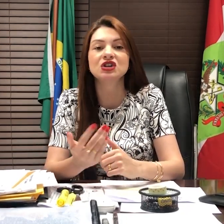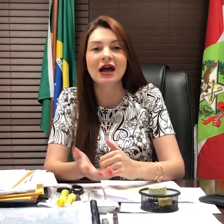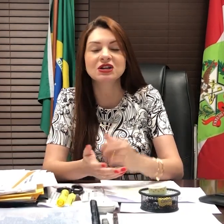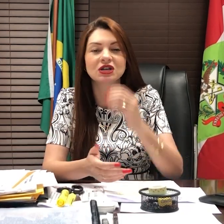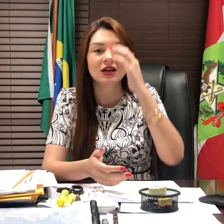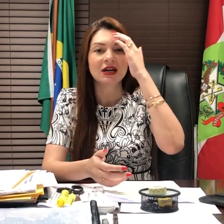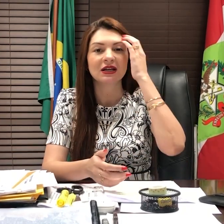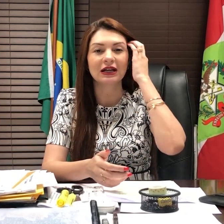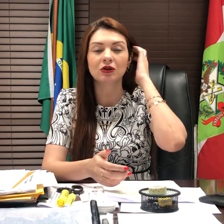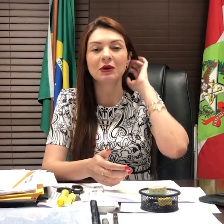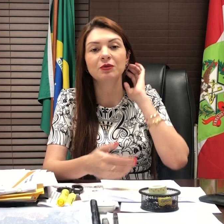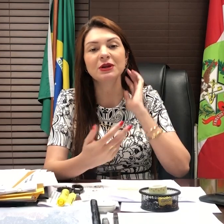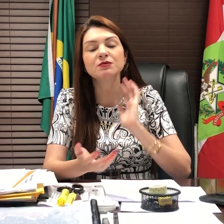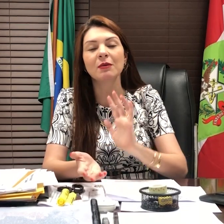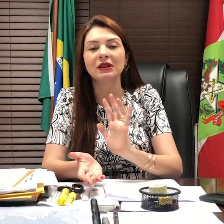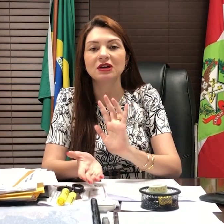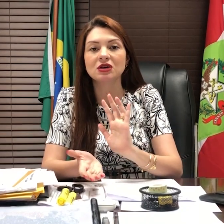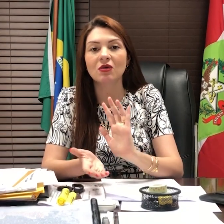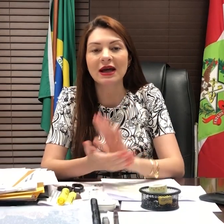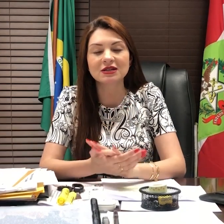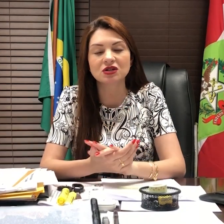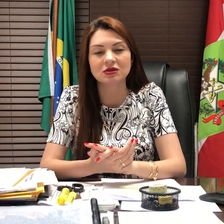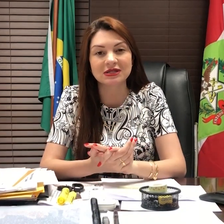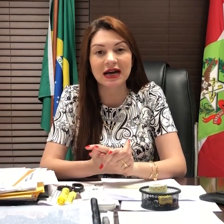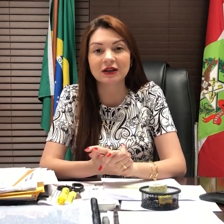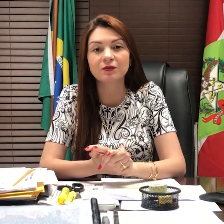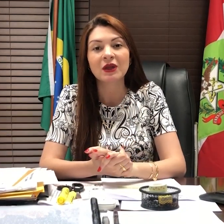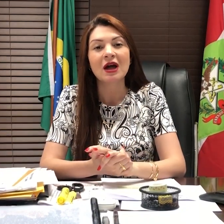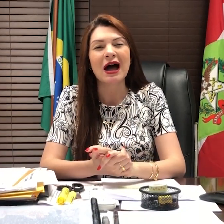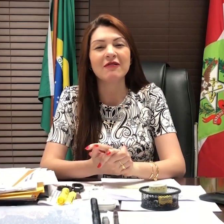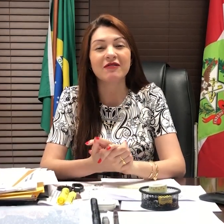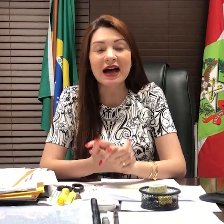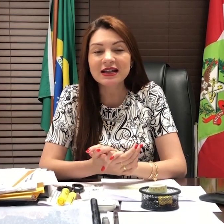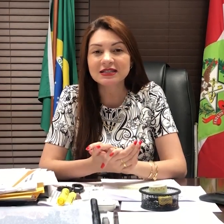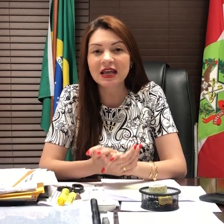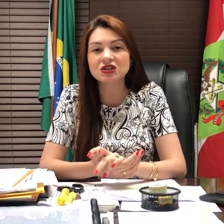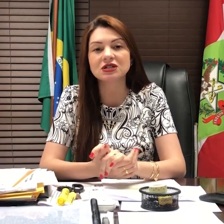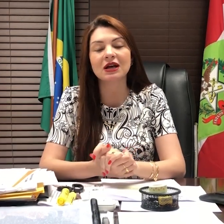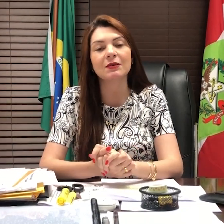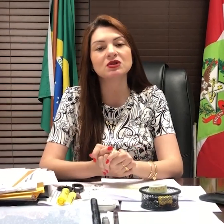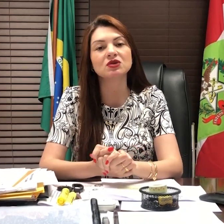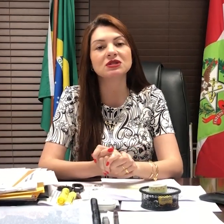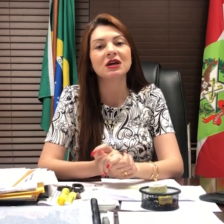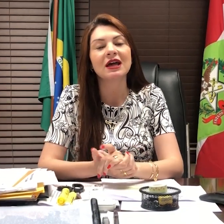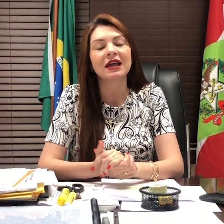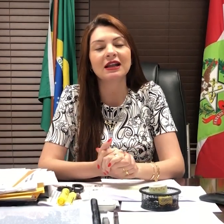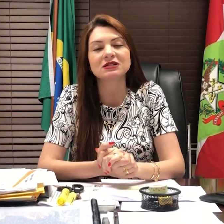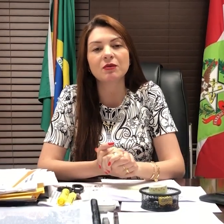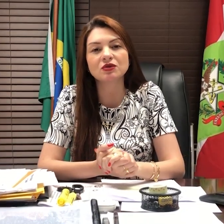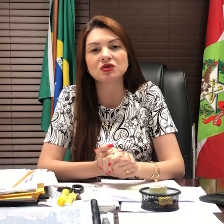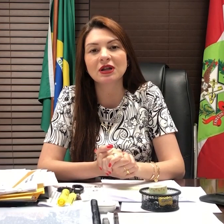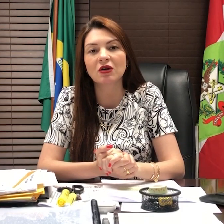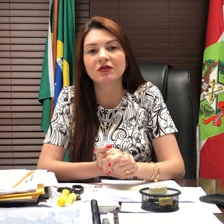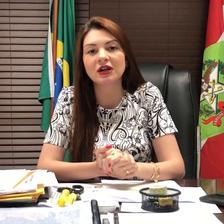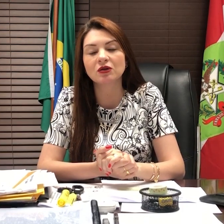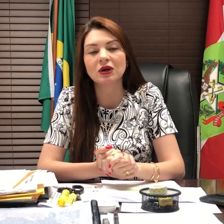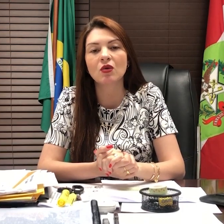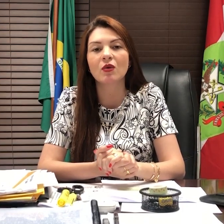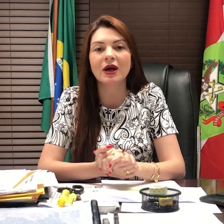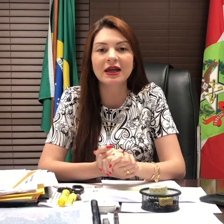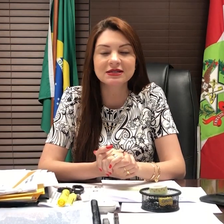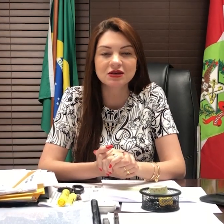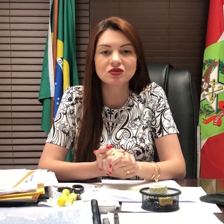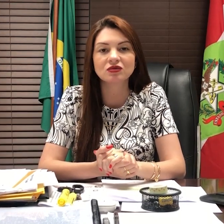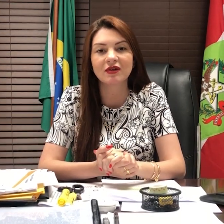com a estiagem, que está tomando principalmente a região oeste do estado, várias queixas, reclamações em relação à postura da governadora